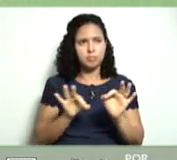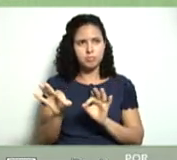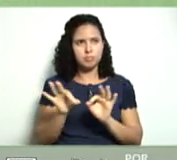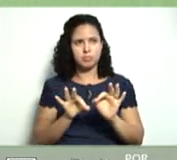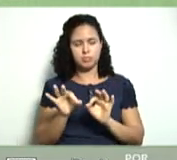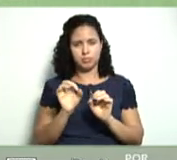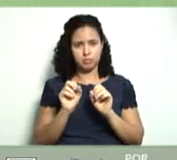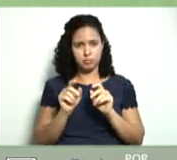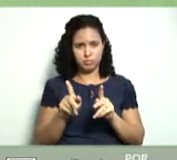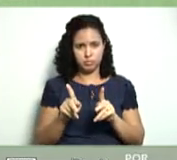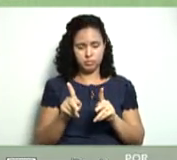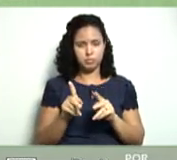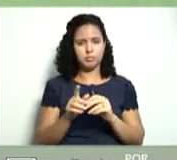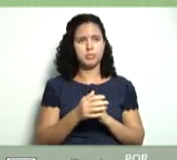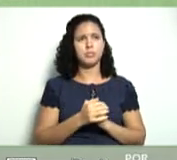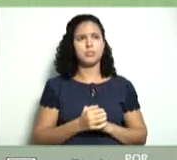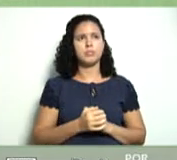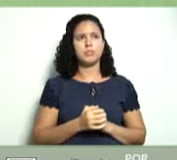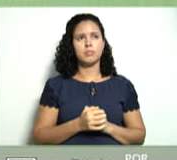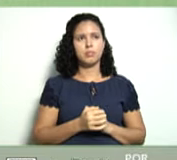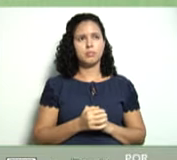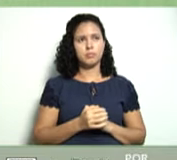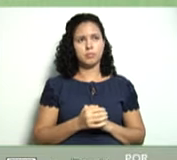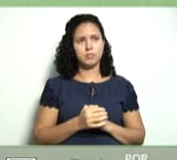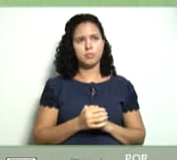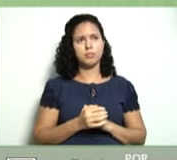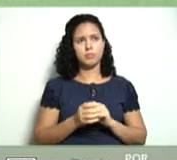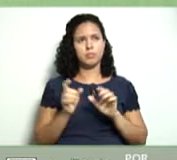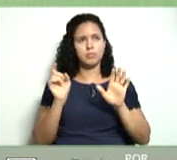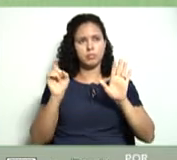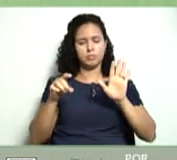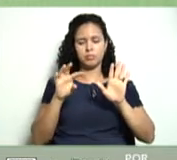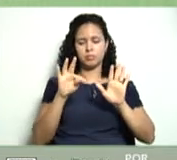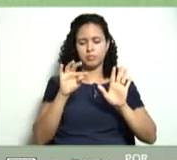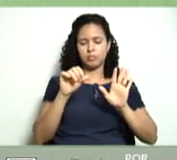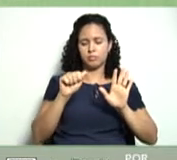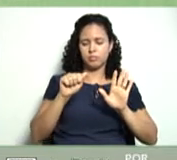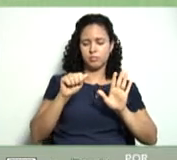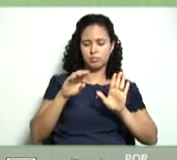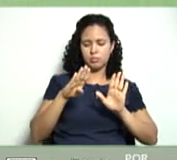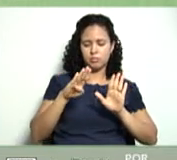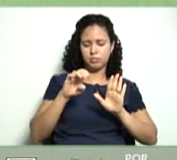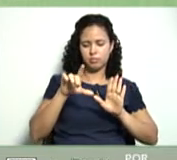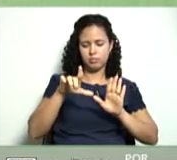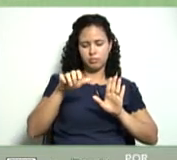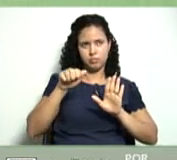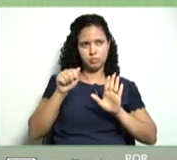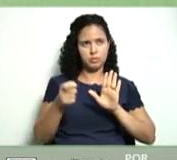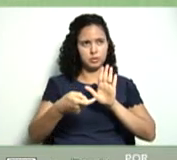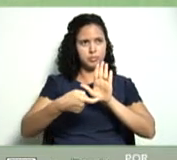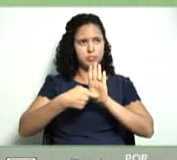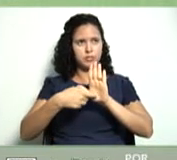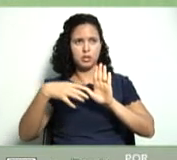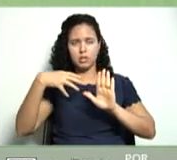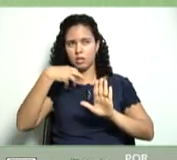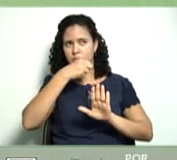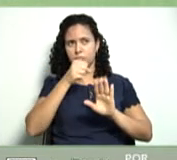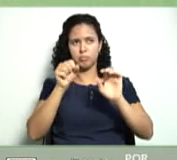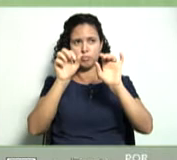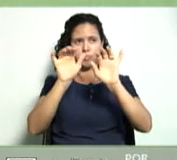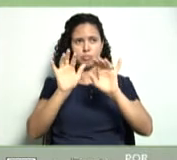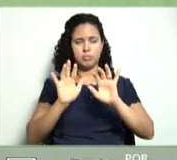sa tabelas aqui tabelas rápidas e vários